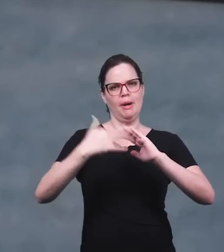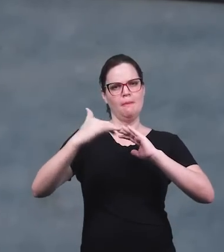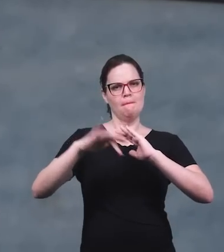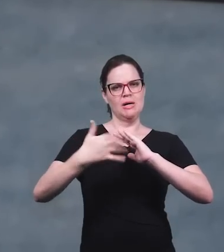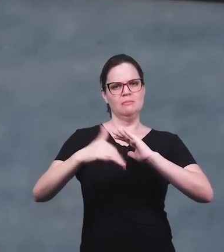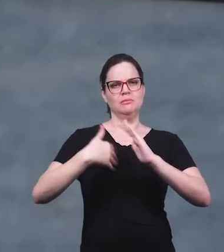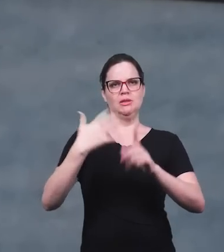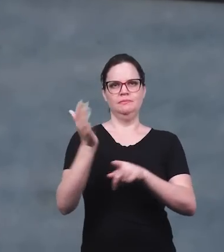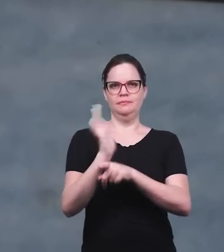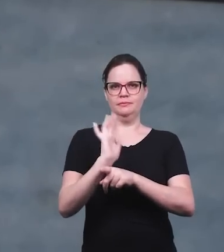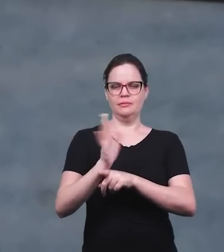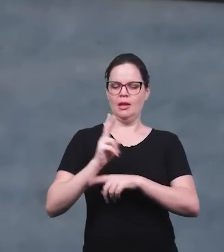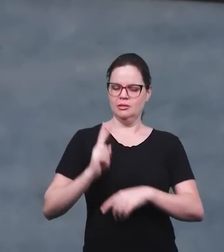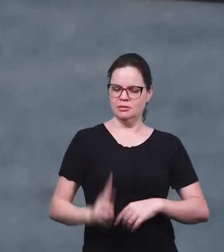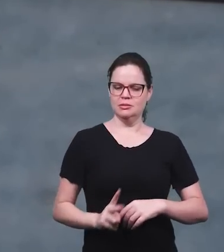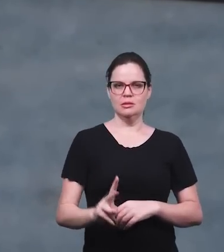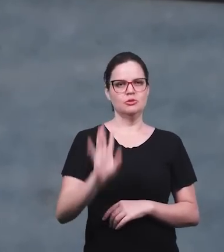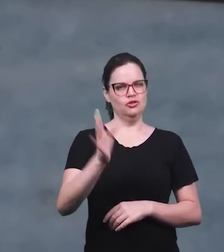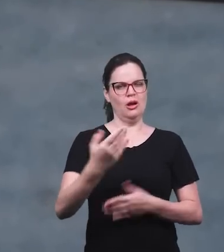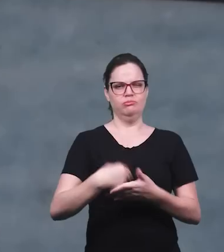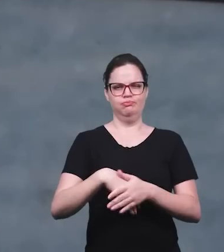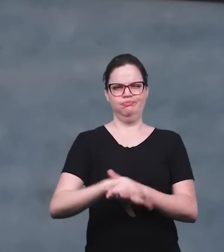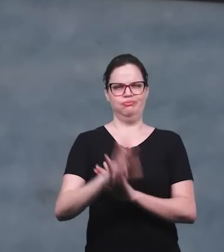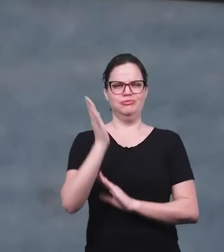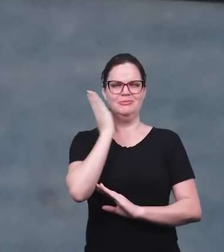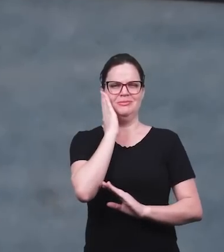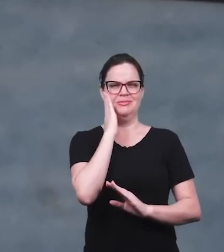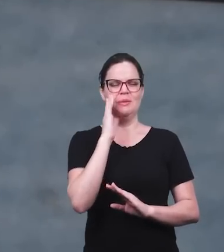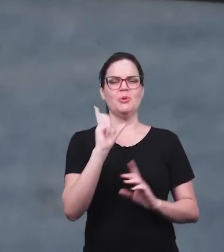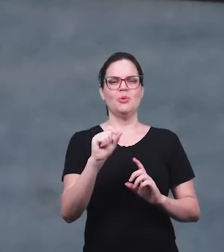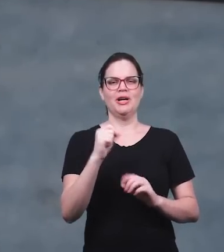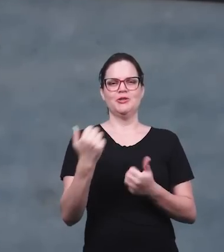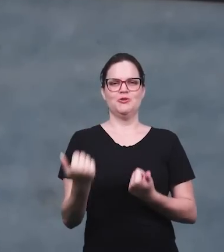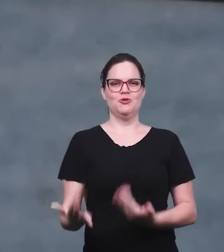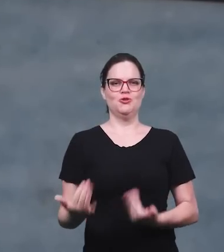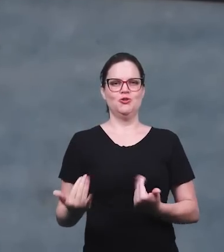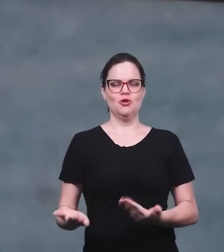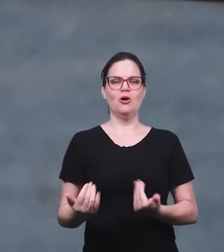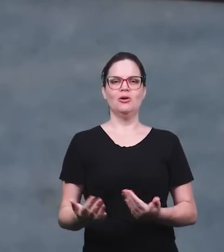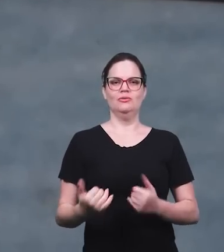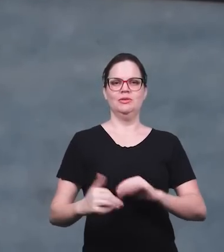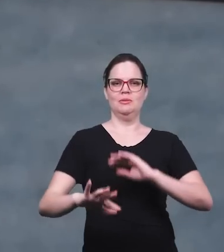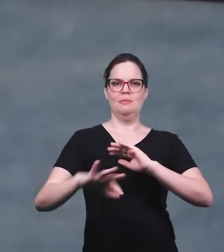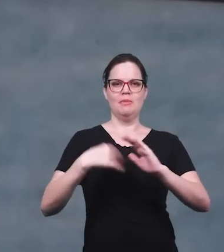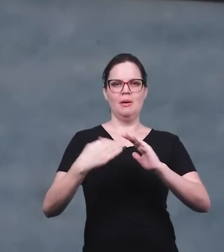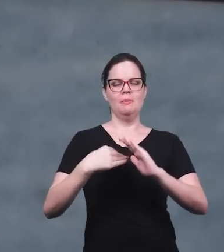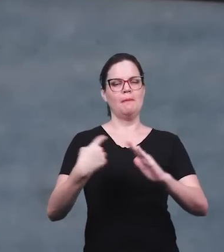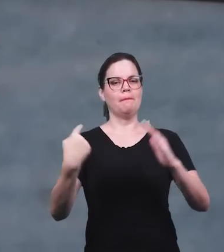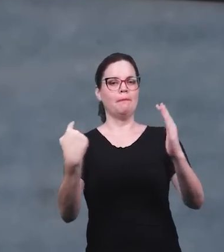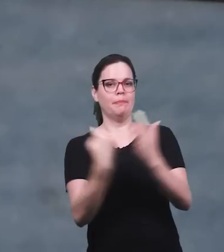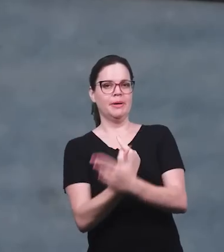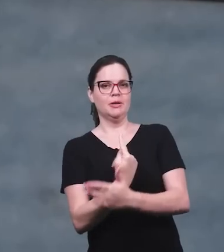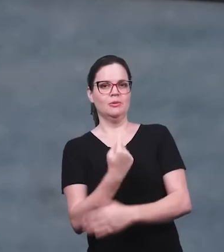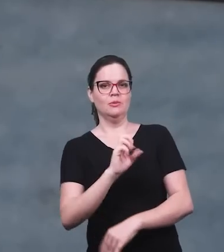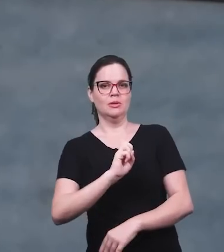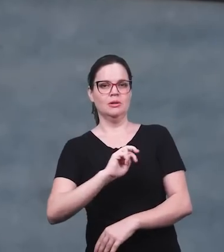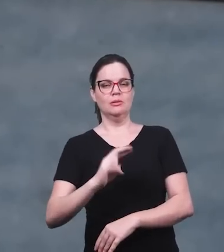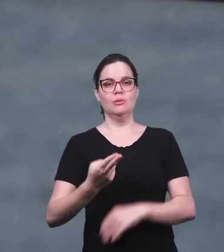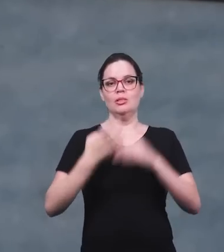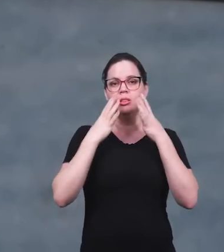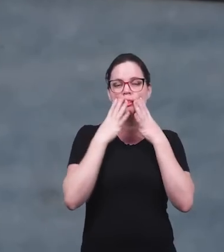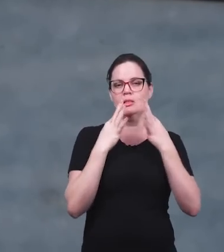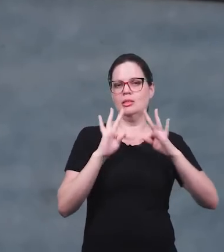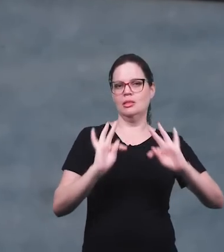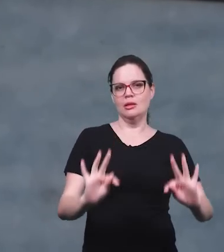irmãos, que a gente sempre pede a cada programa, você já está acostumado com isso, de jovens que trazem ou uma pergunta